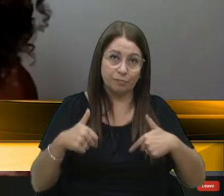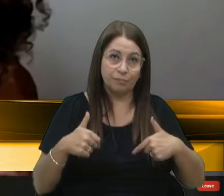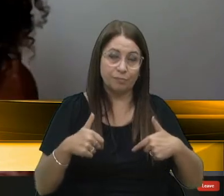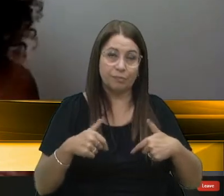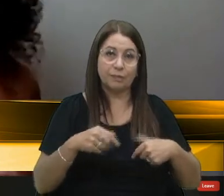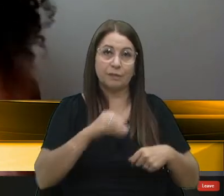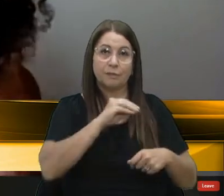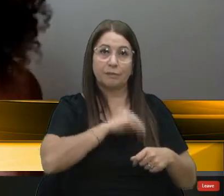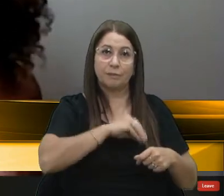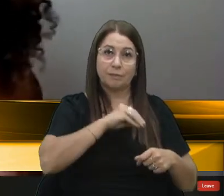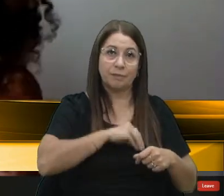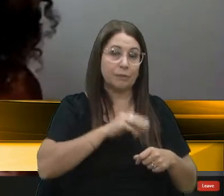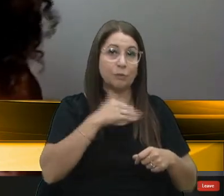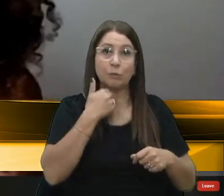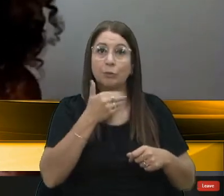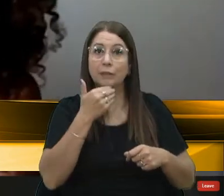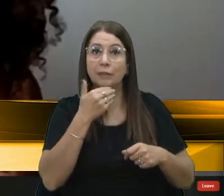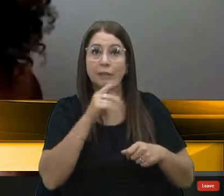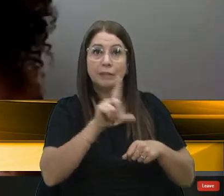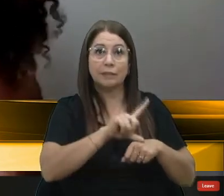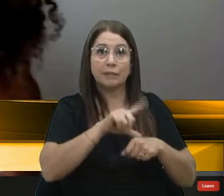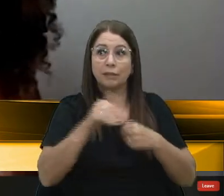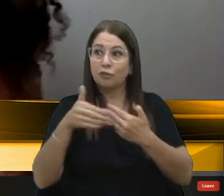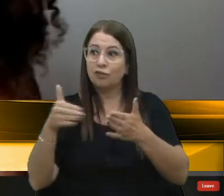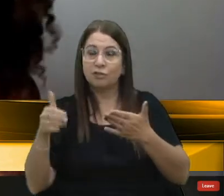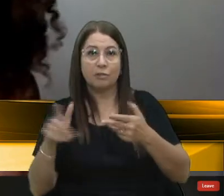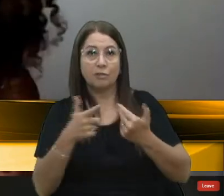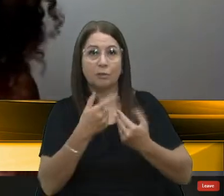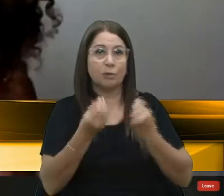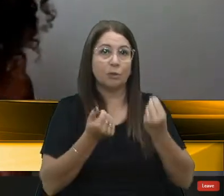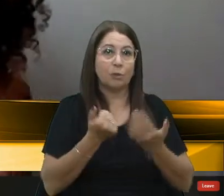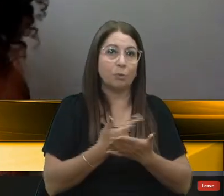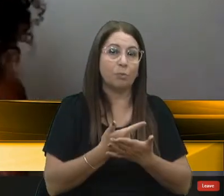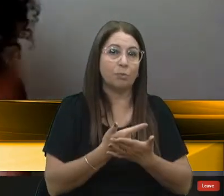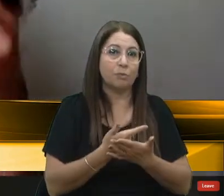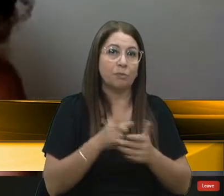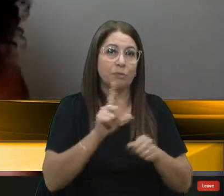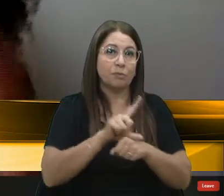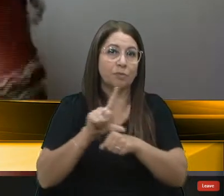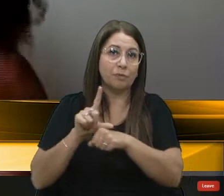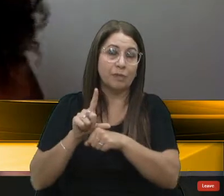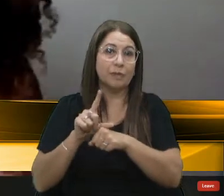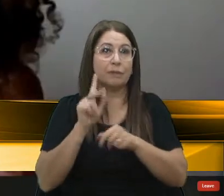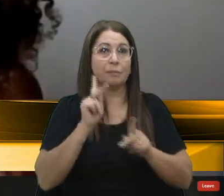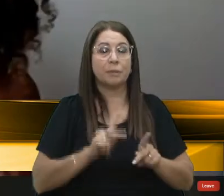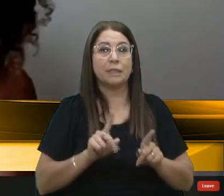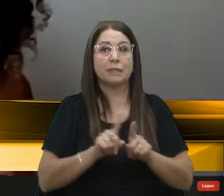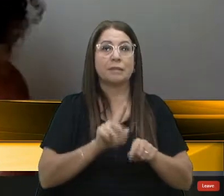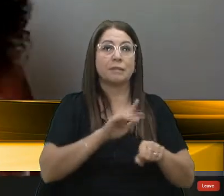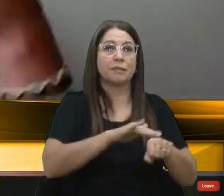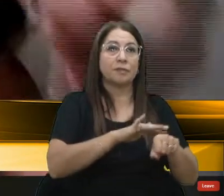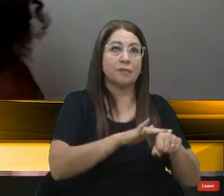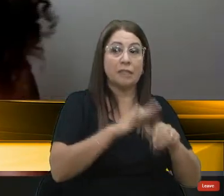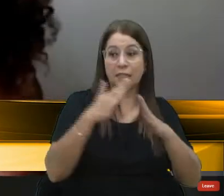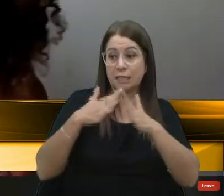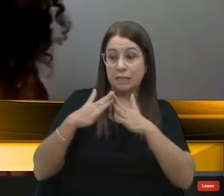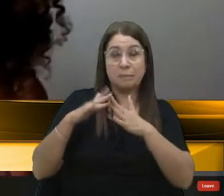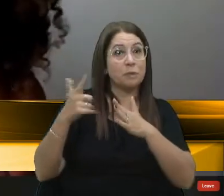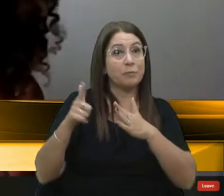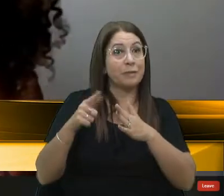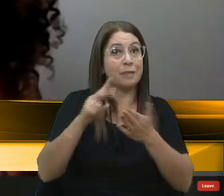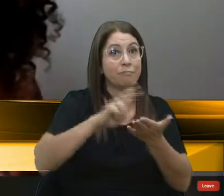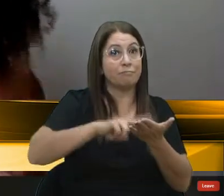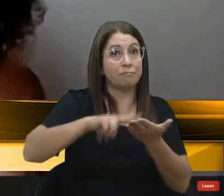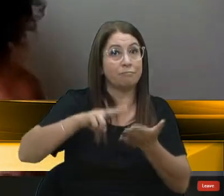renda para as pessoas. Não adianta comércio aberto se as pessoas não têm como comprar nesse comércio, ou se as pessoas estão doentes em casa porque não tem leito